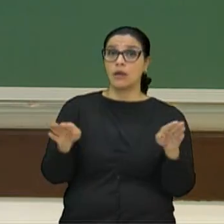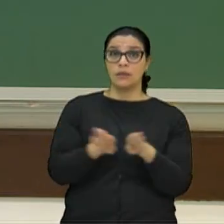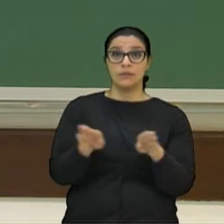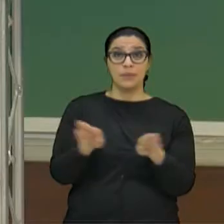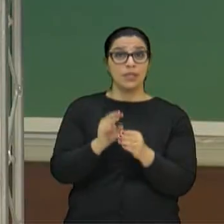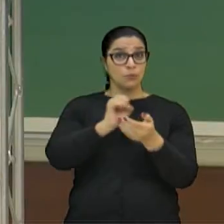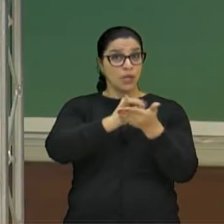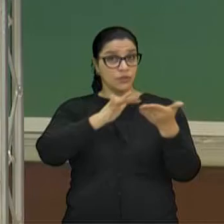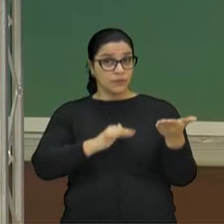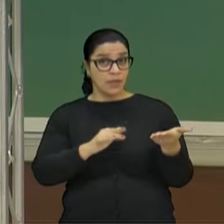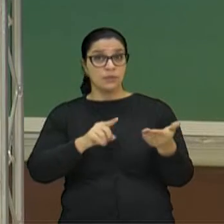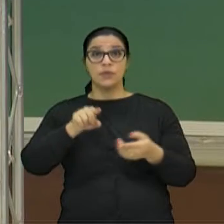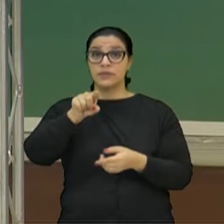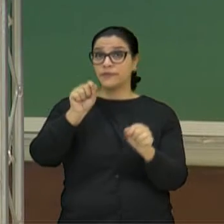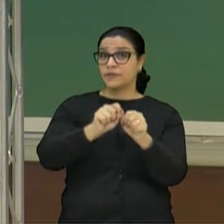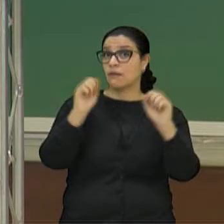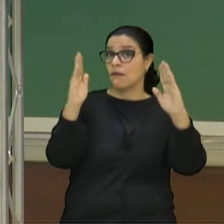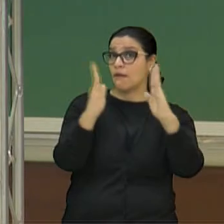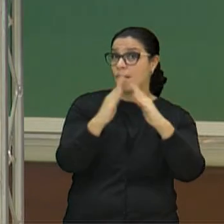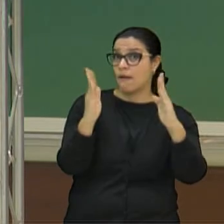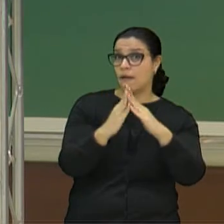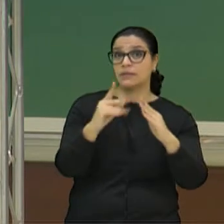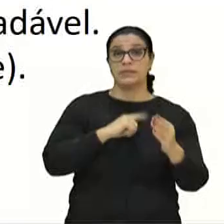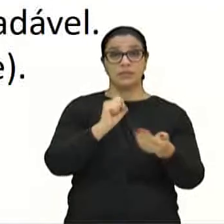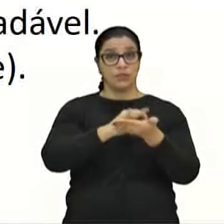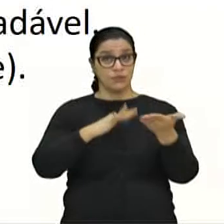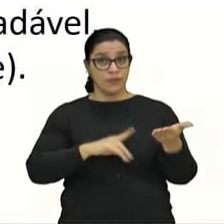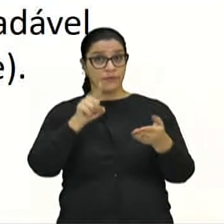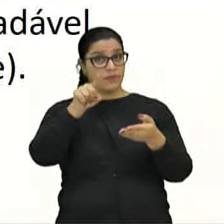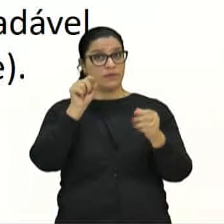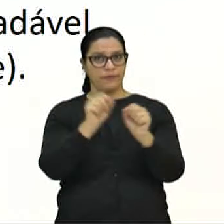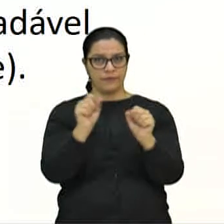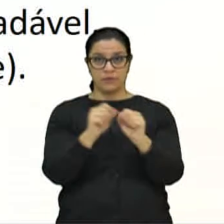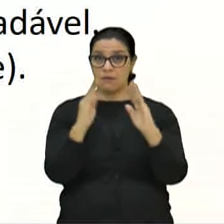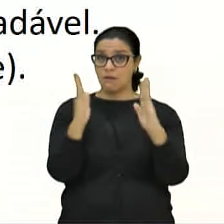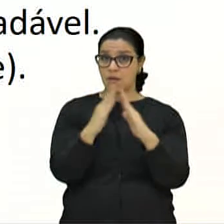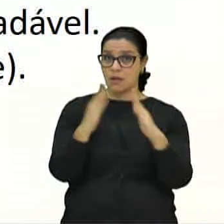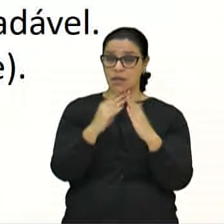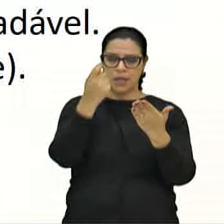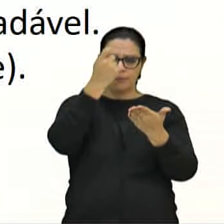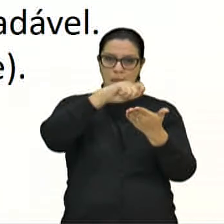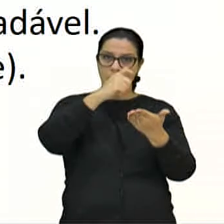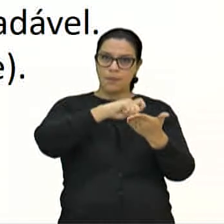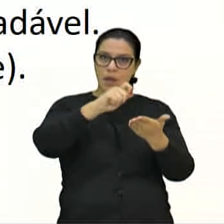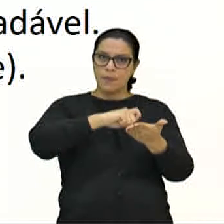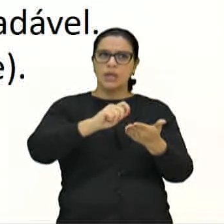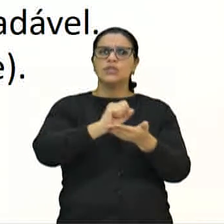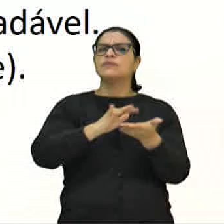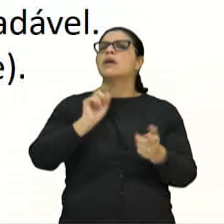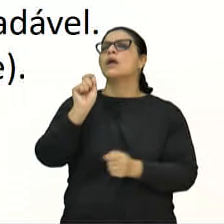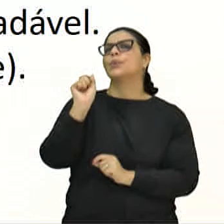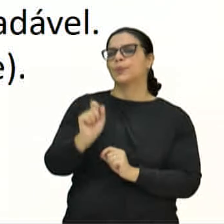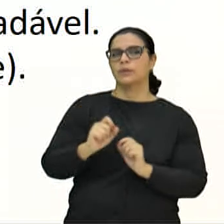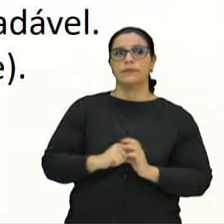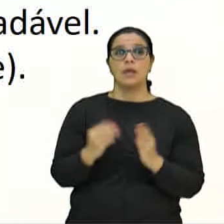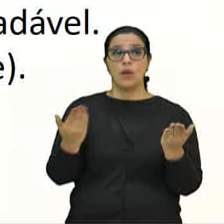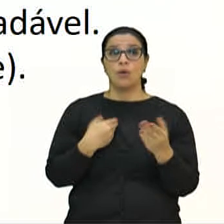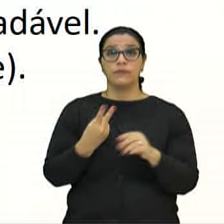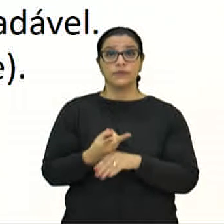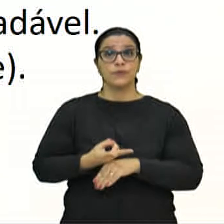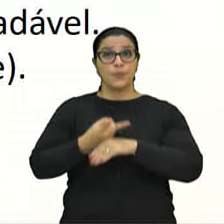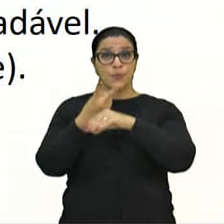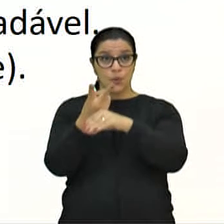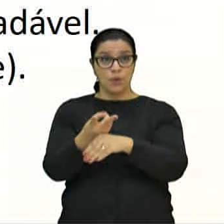uma atividade para realizarmos em casa. Então, tem uma atividade aqui que vocês vão realizar em casa. Que atividade que é essa? Então, vocês vão procurar